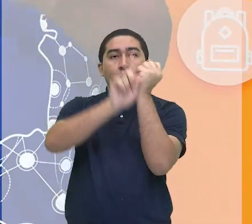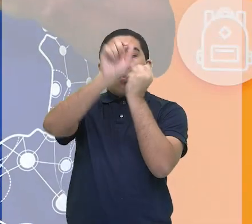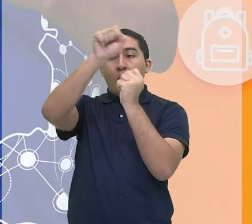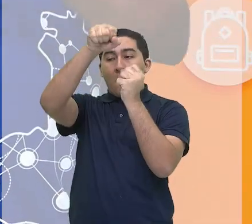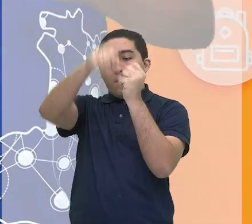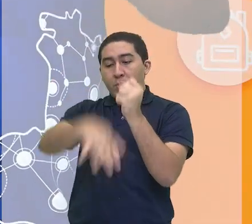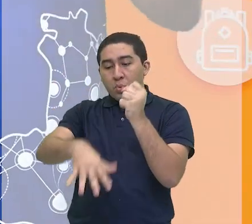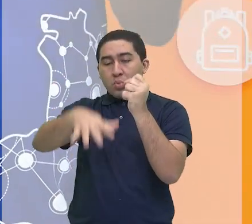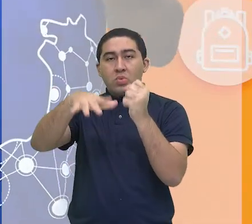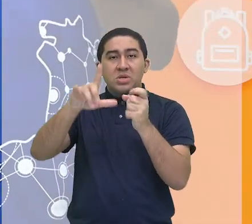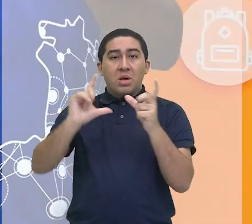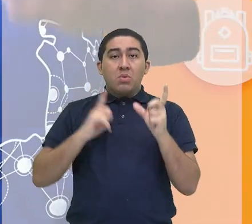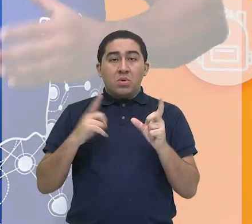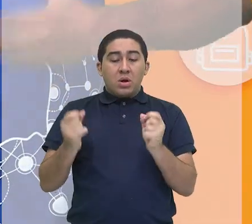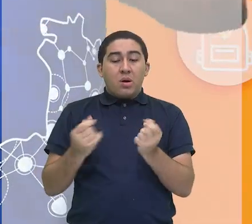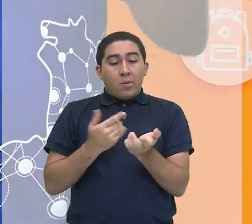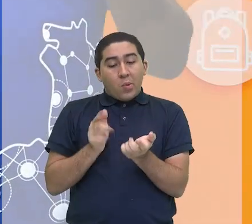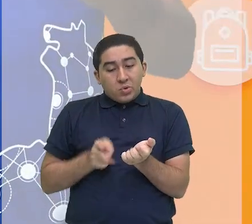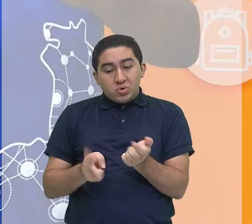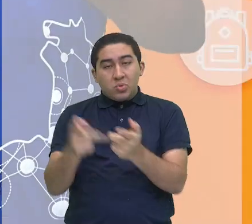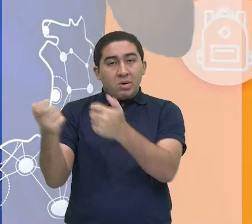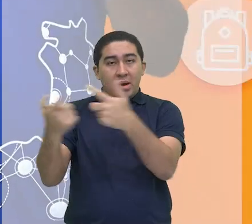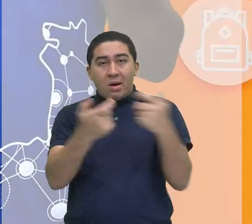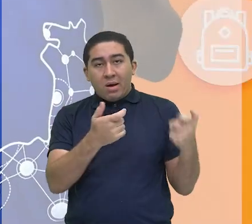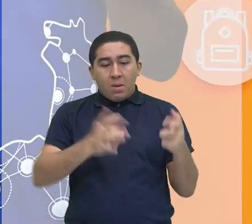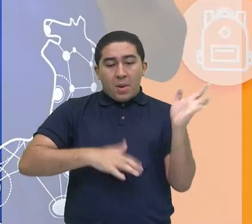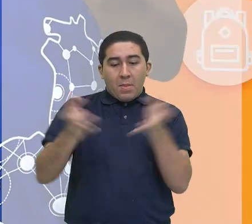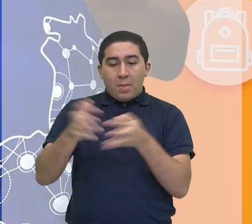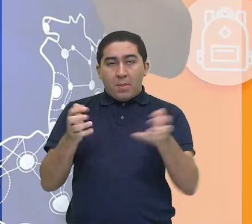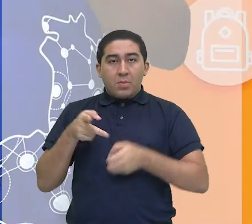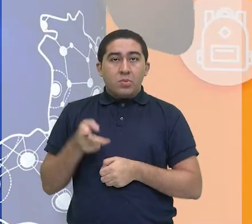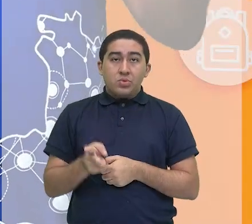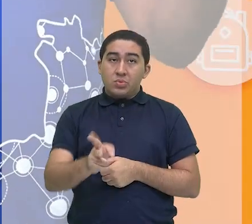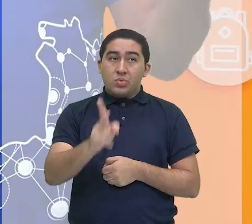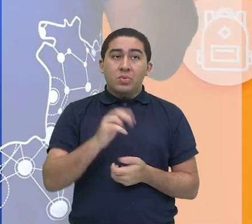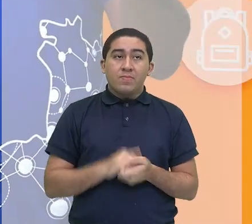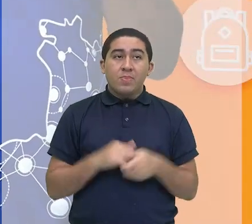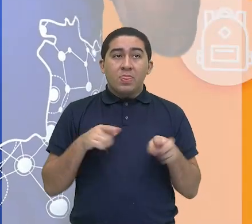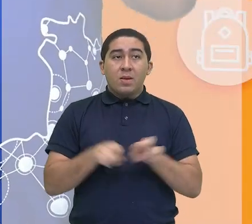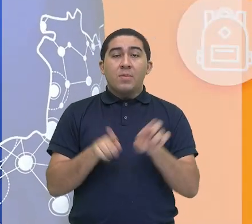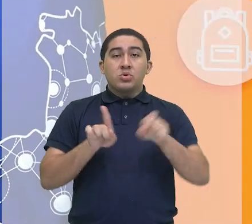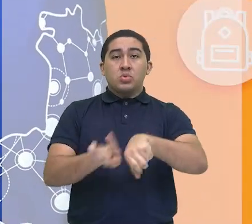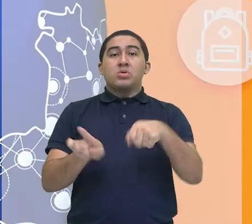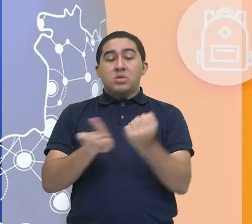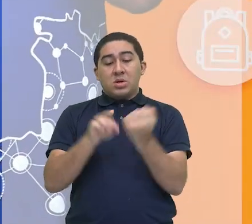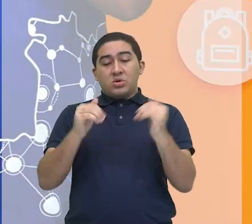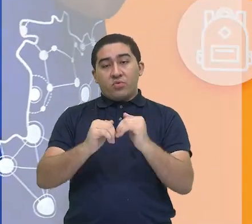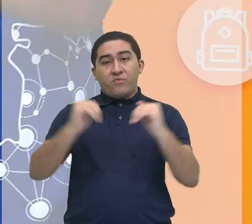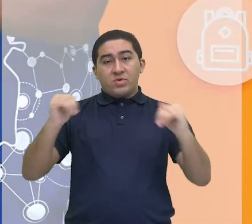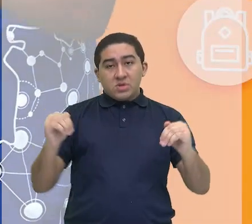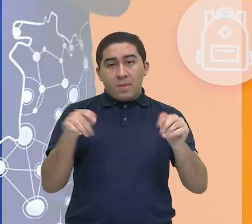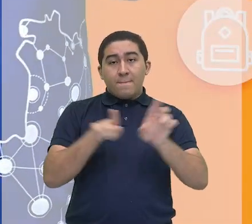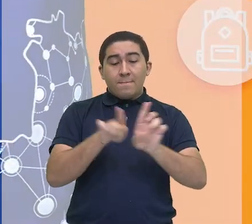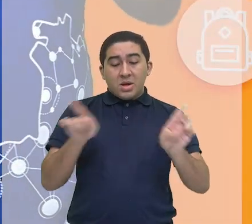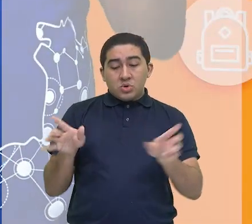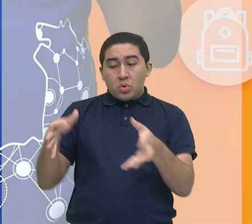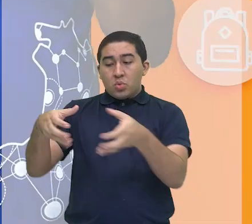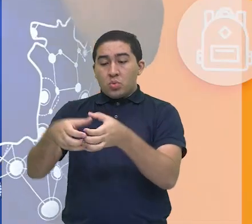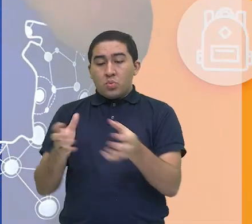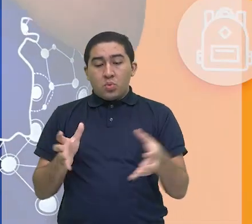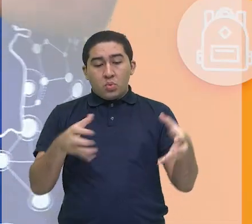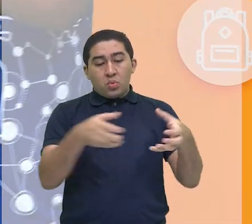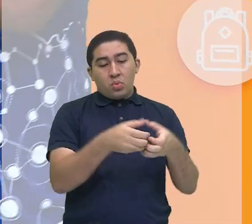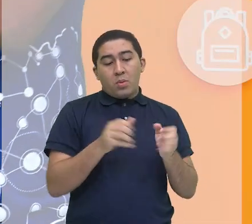aí vai gerar mais guerra, né? Mas vai gerar conflito, vai gerar guerra e vai dividir a sociedade, né? Mas cada grupo, cada